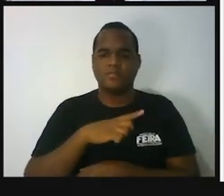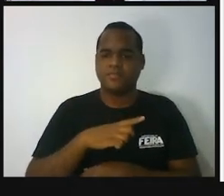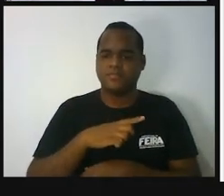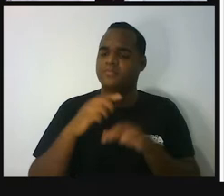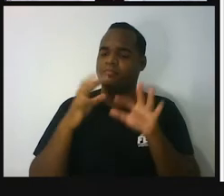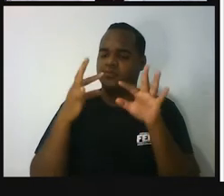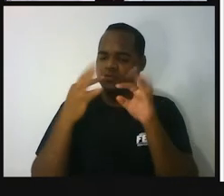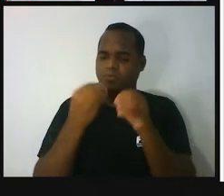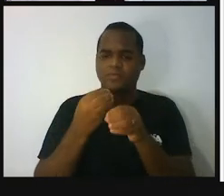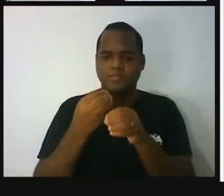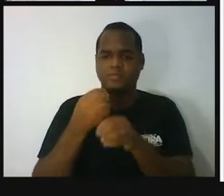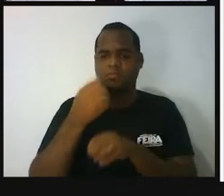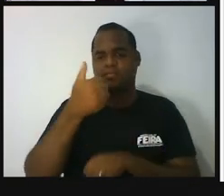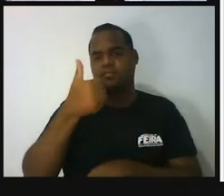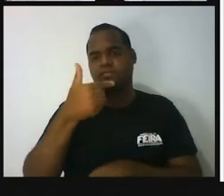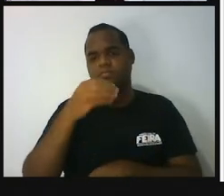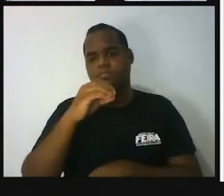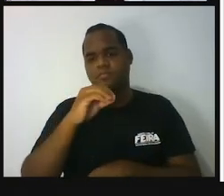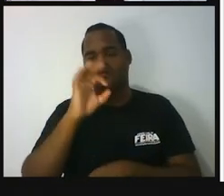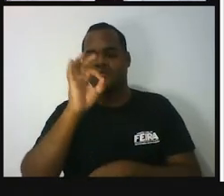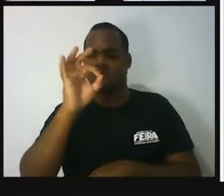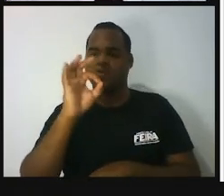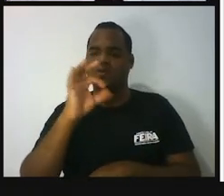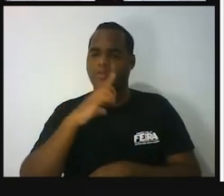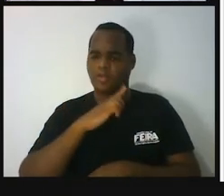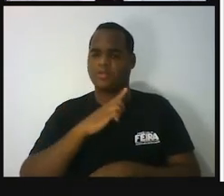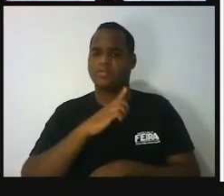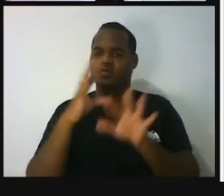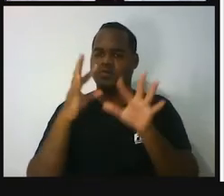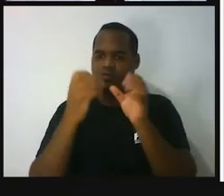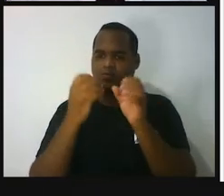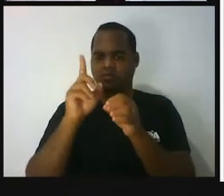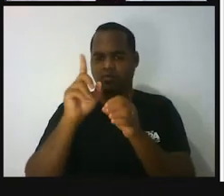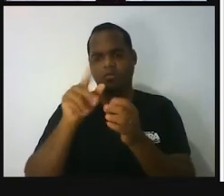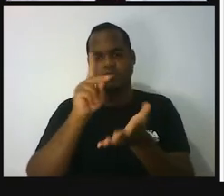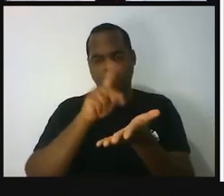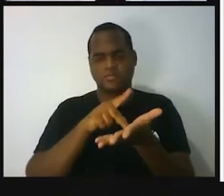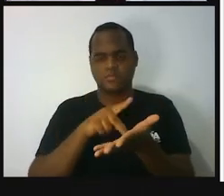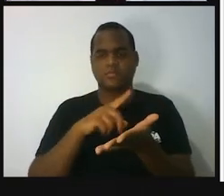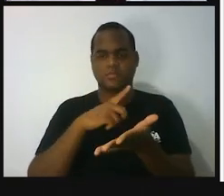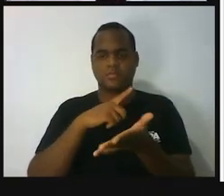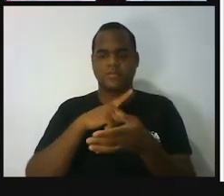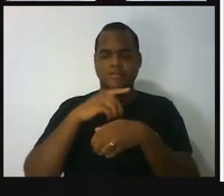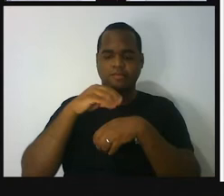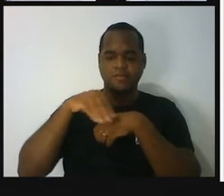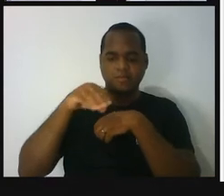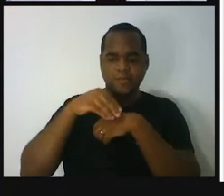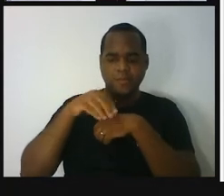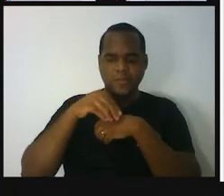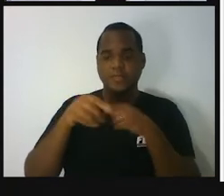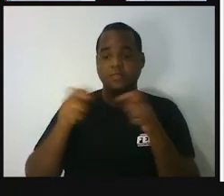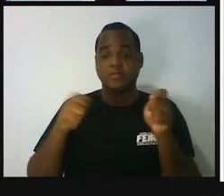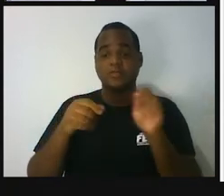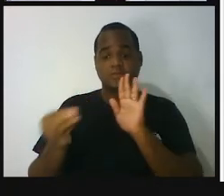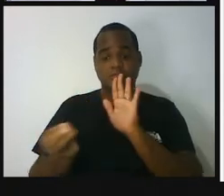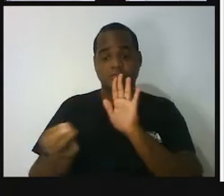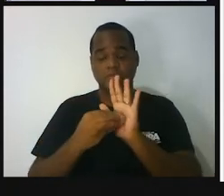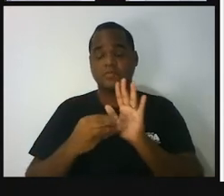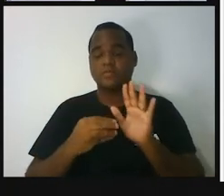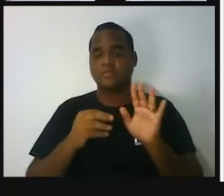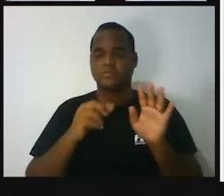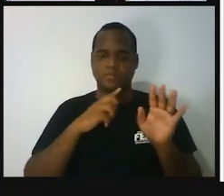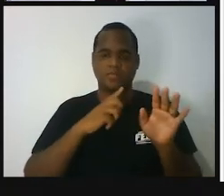Todos vão medir 120 graus. Verdade, olha só, já coloquei todos.